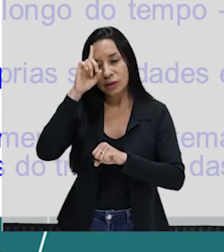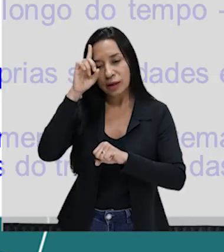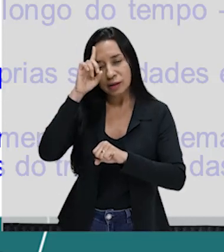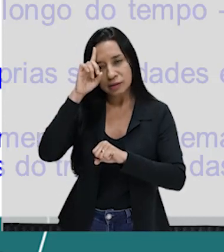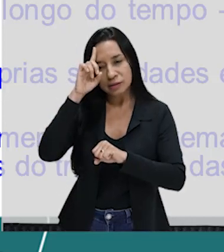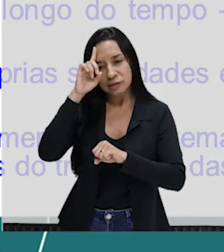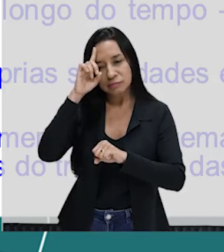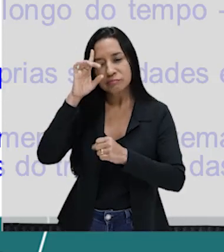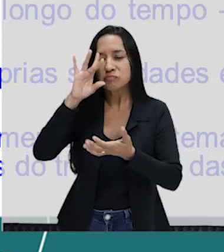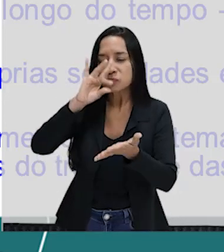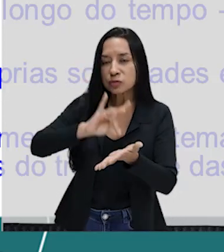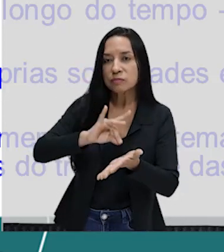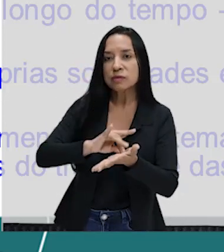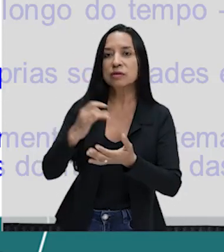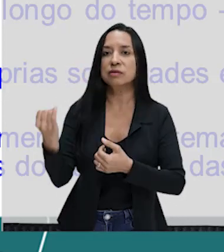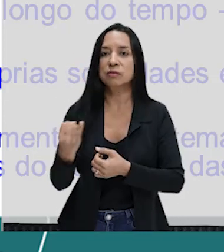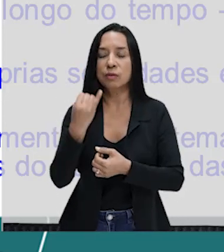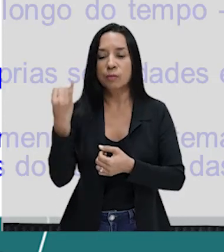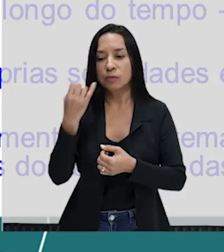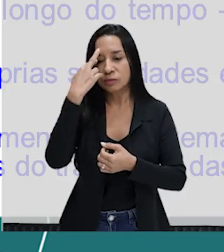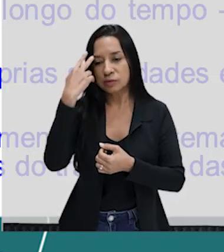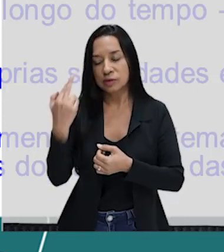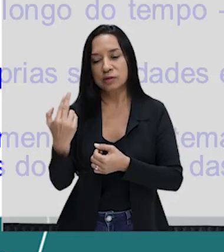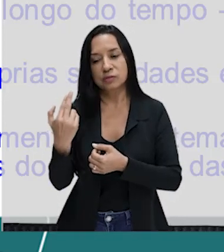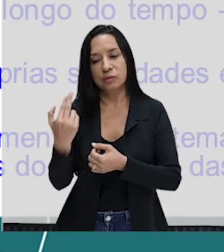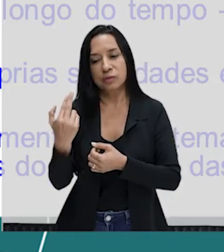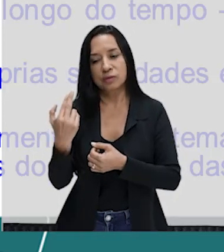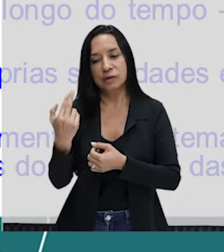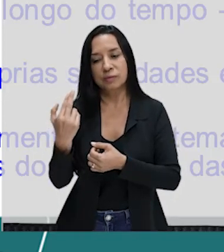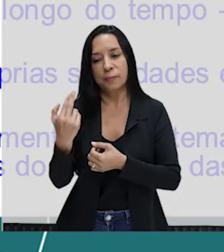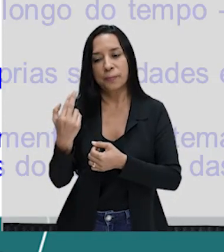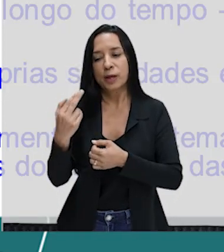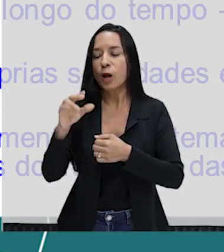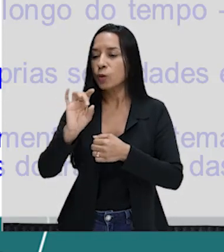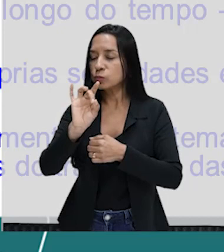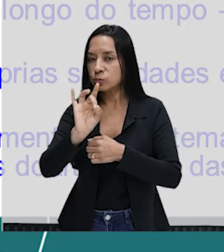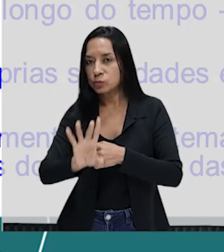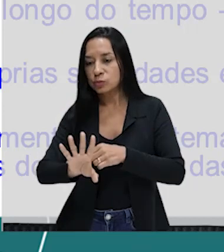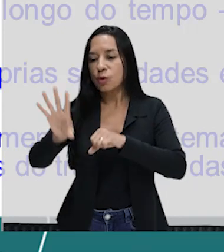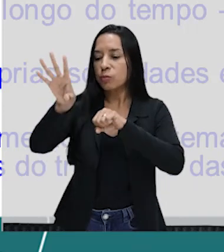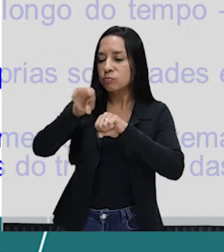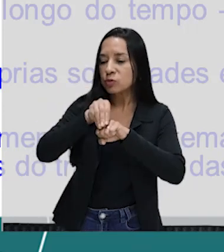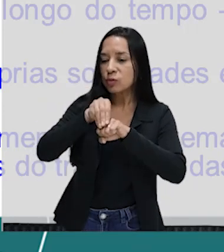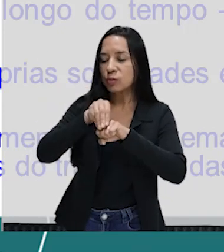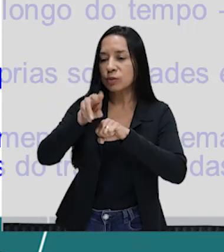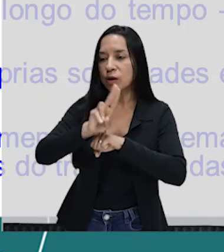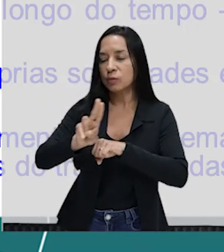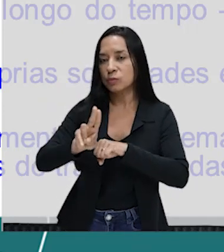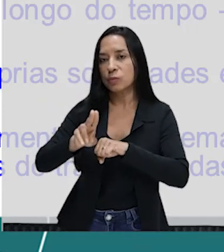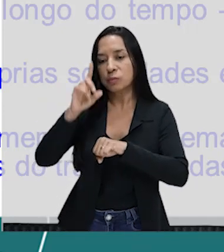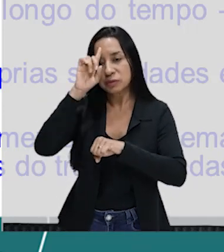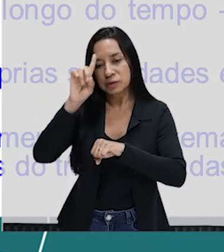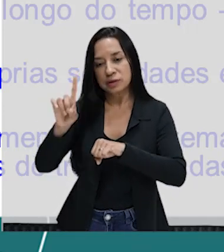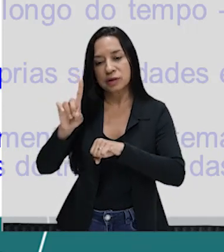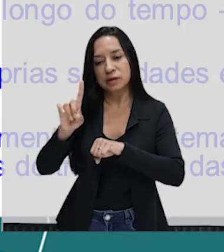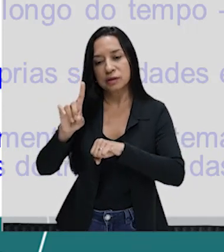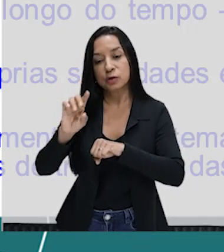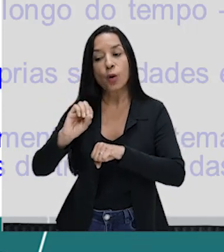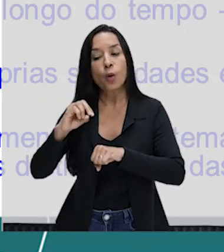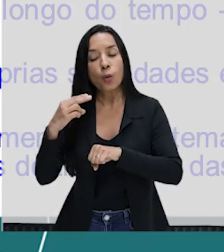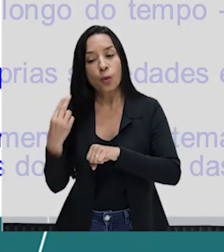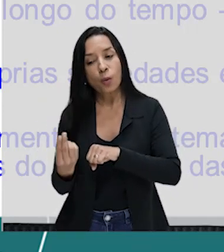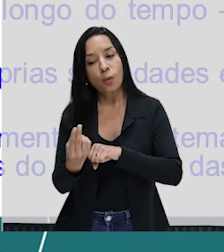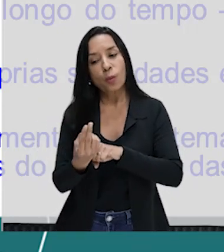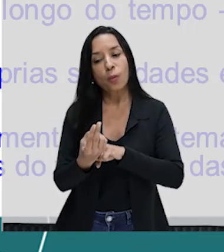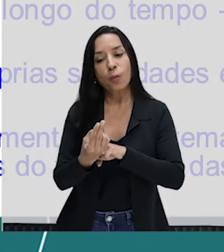você decorar nomes e datas? Ou será que a história ela serve para narrar fatos inusitados e